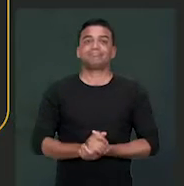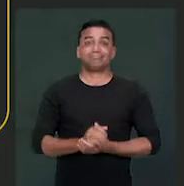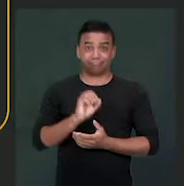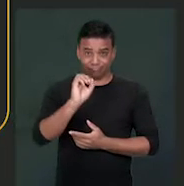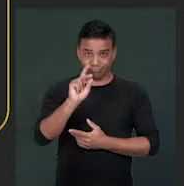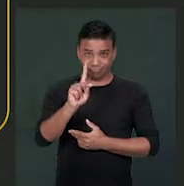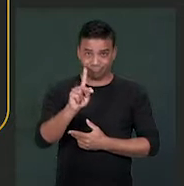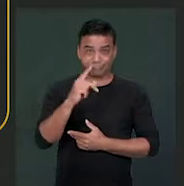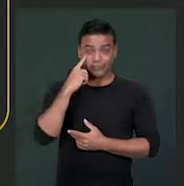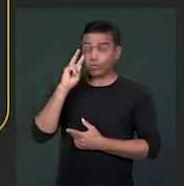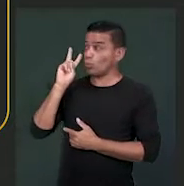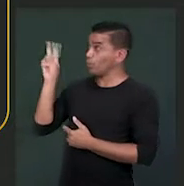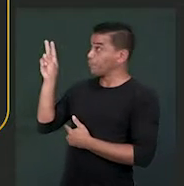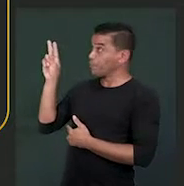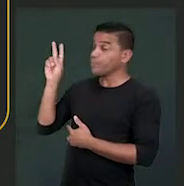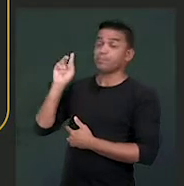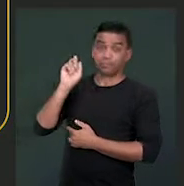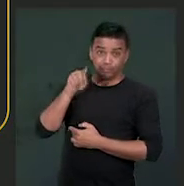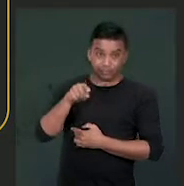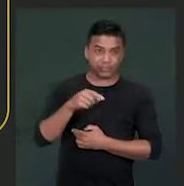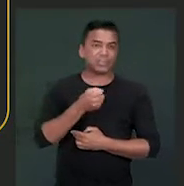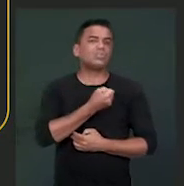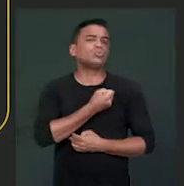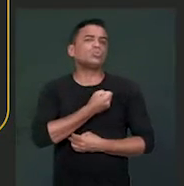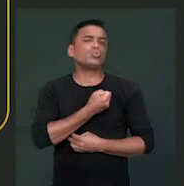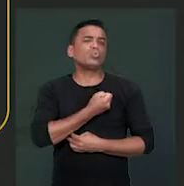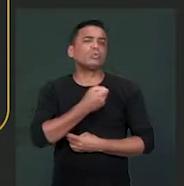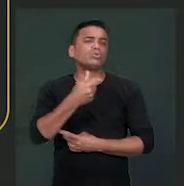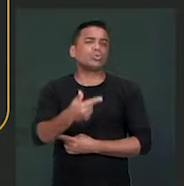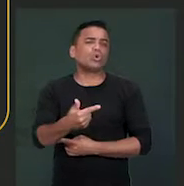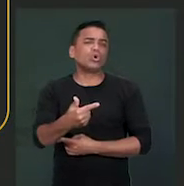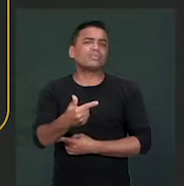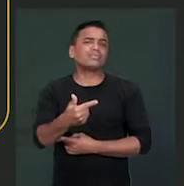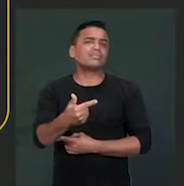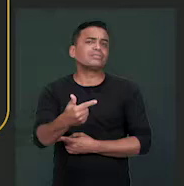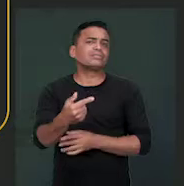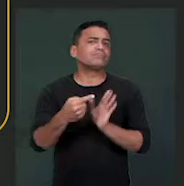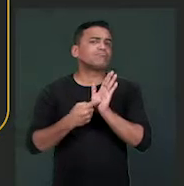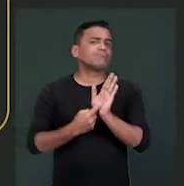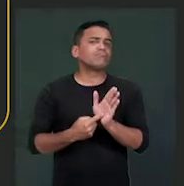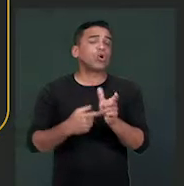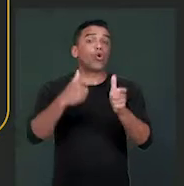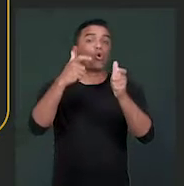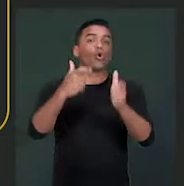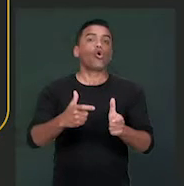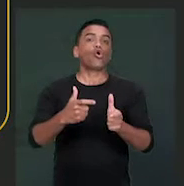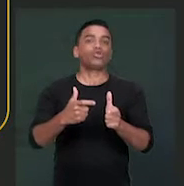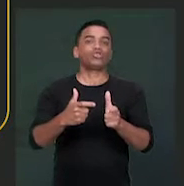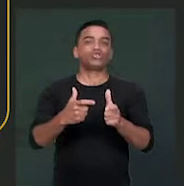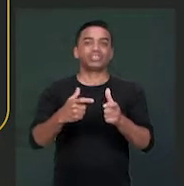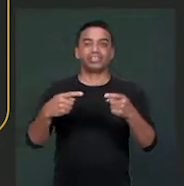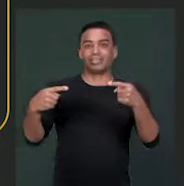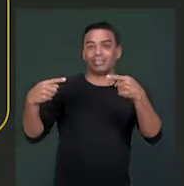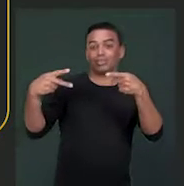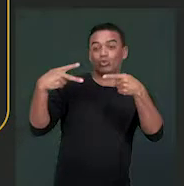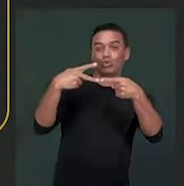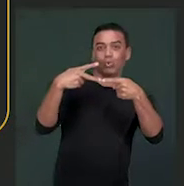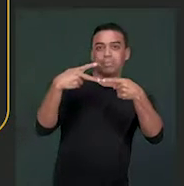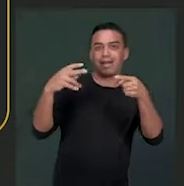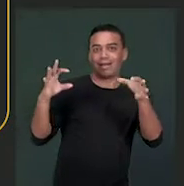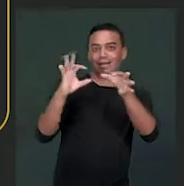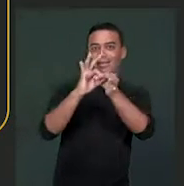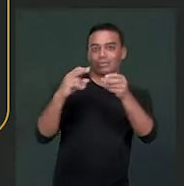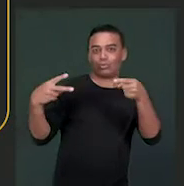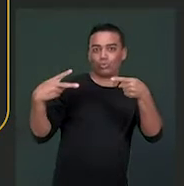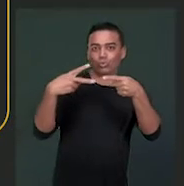Ok? E esse número aqui, 2, indica aonde está a dupla ligação. Então, eu tenho